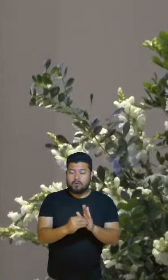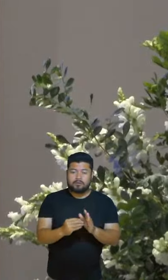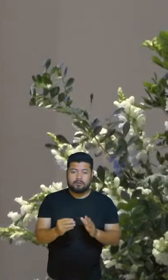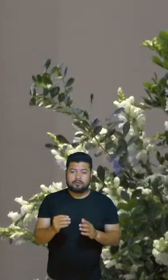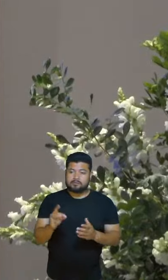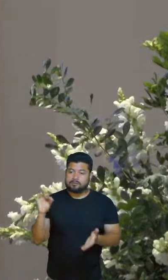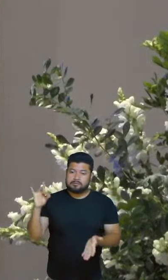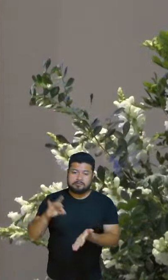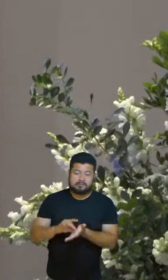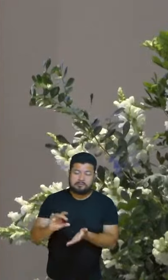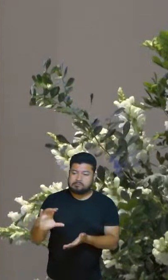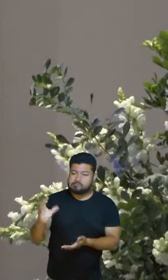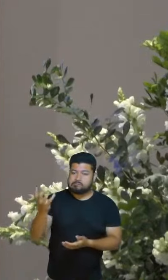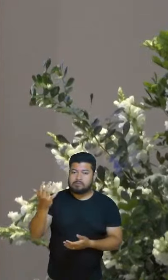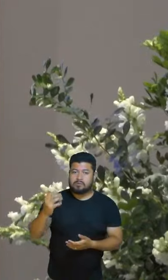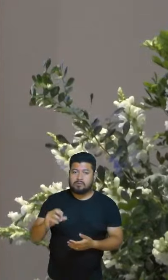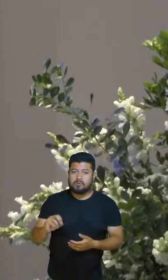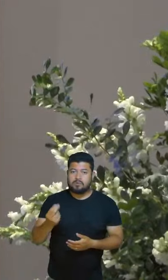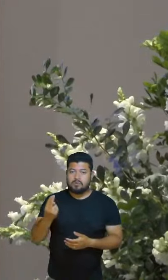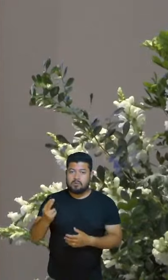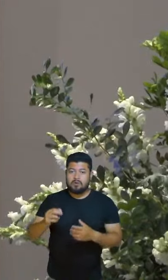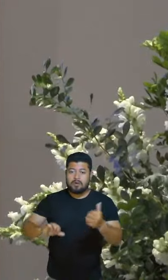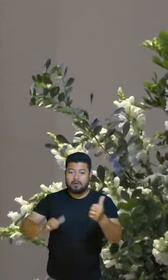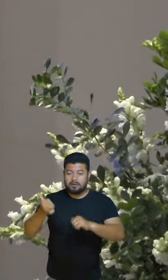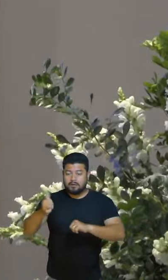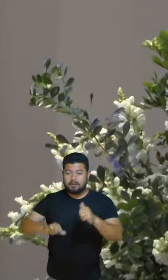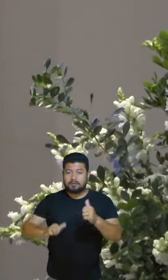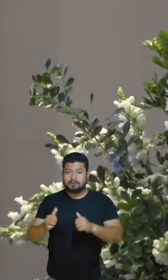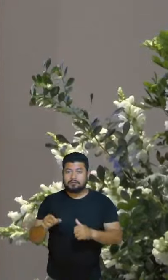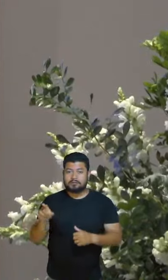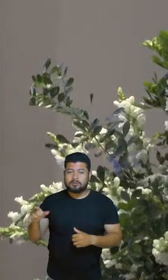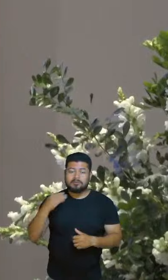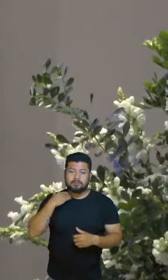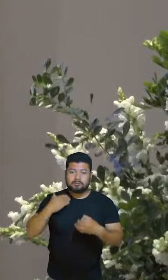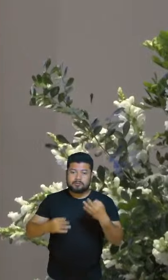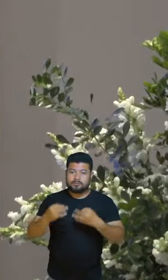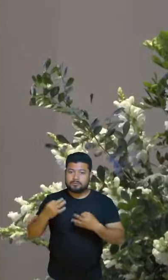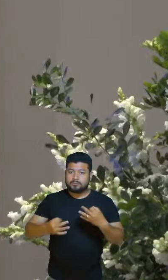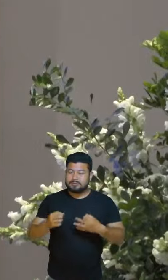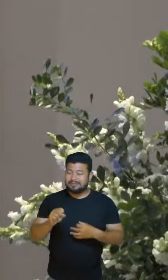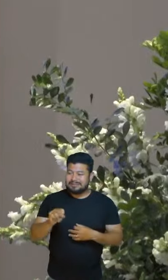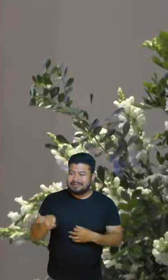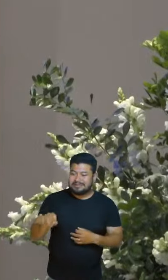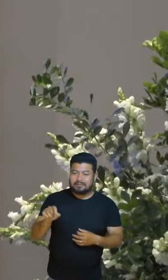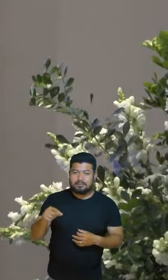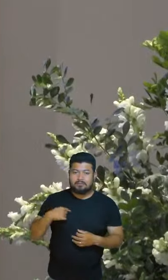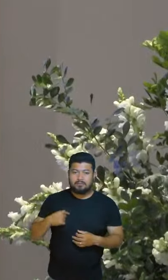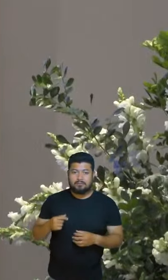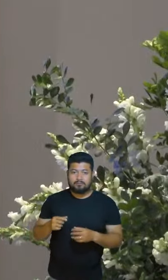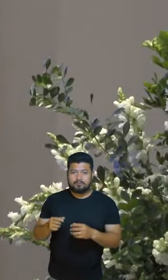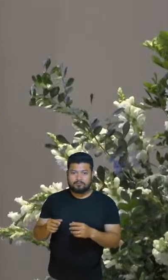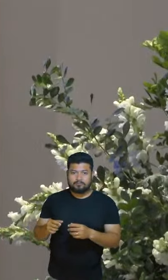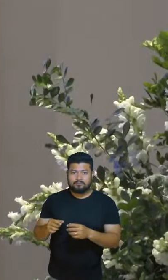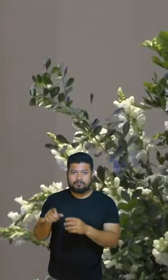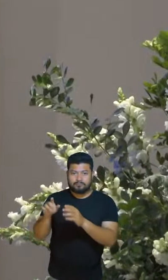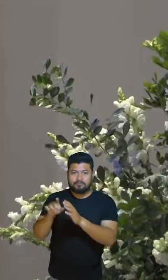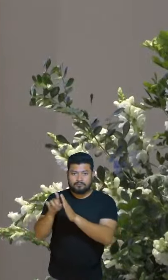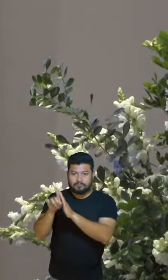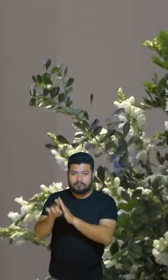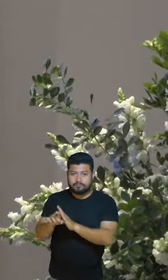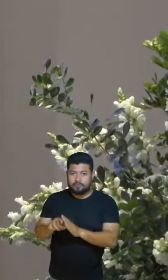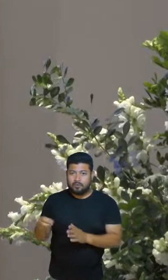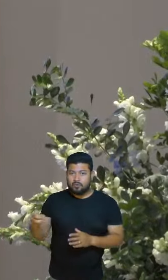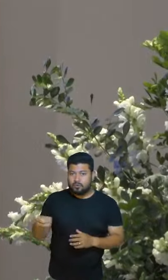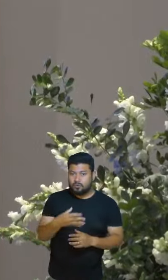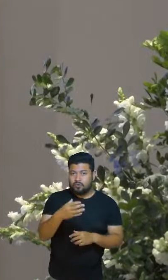eh uma apreciação daqueles Fatos e o juiz Se nós formos verificar no o novo Código de